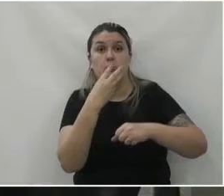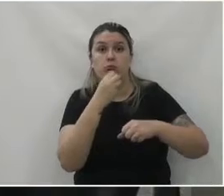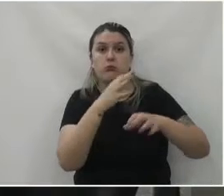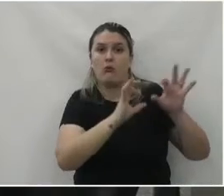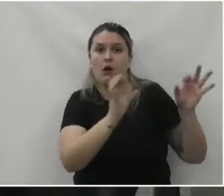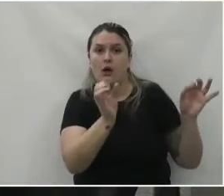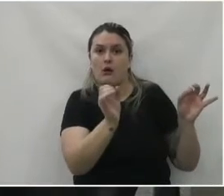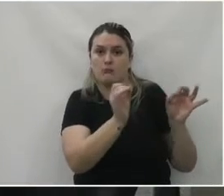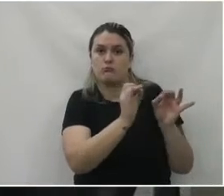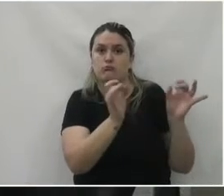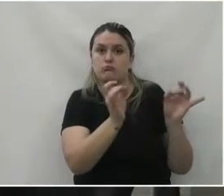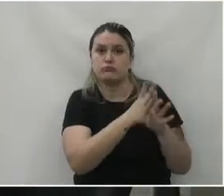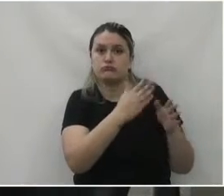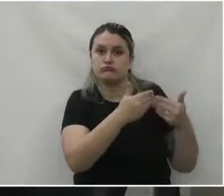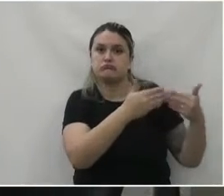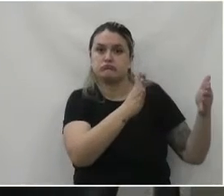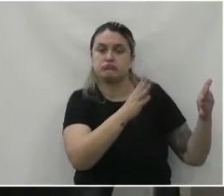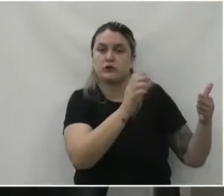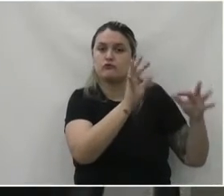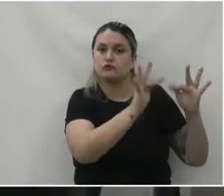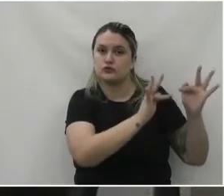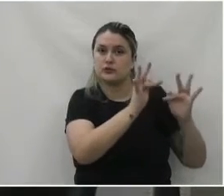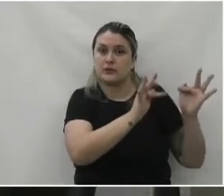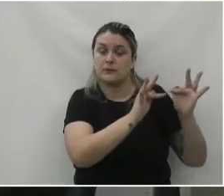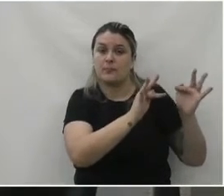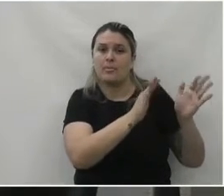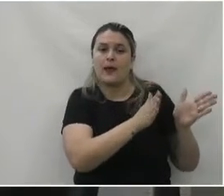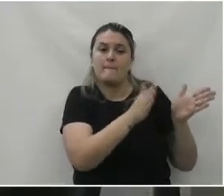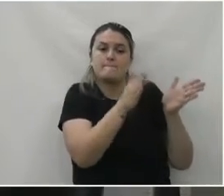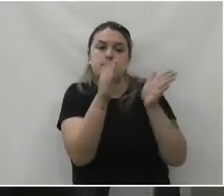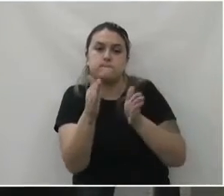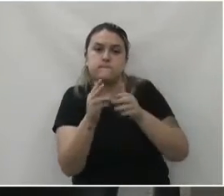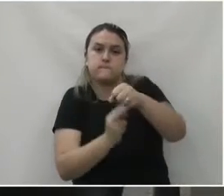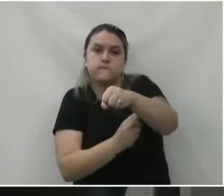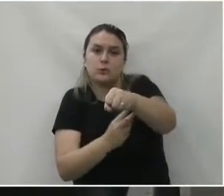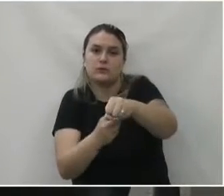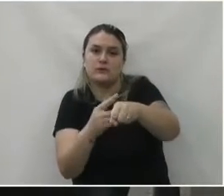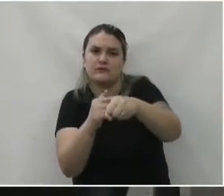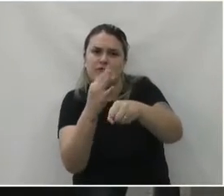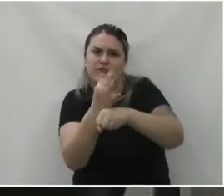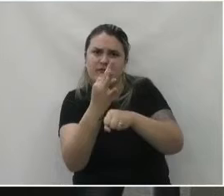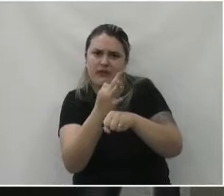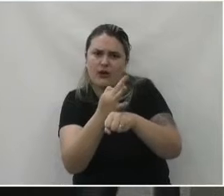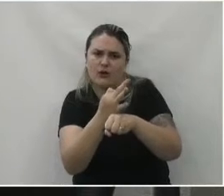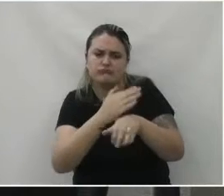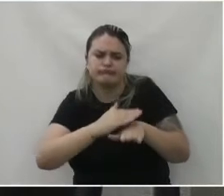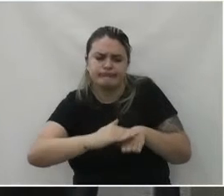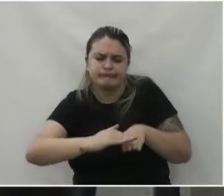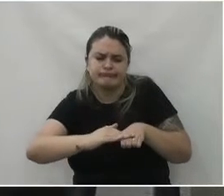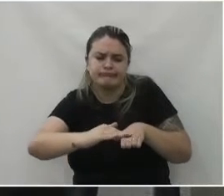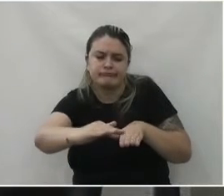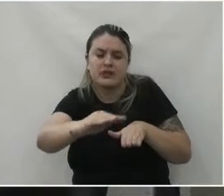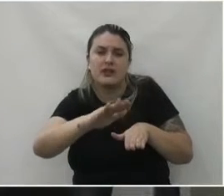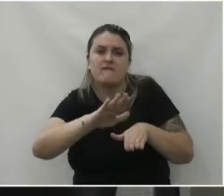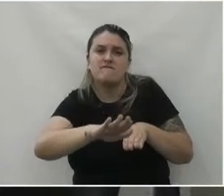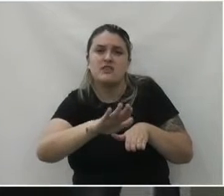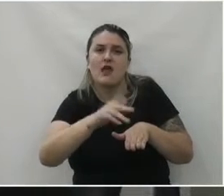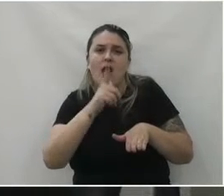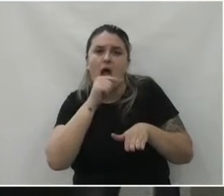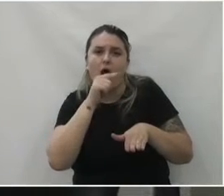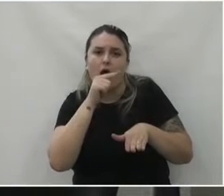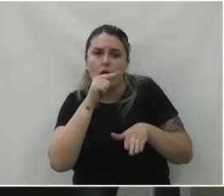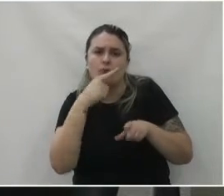munícipes de nossa cidade muitos alegaram que em dias de chuva a própria ponte tem um acúmulo de água